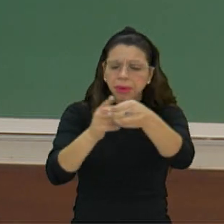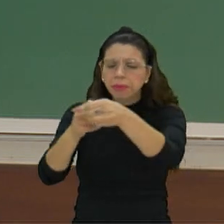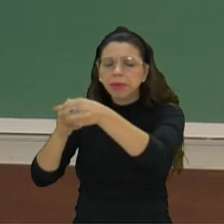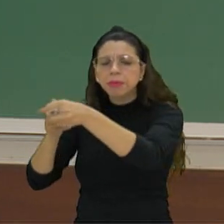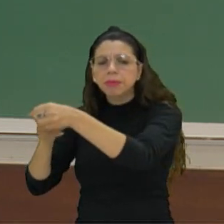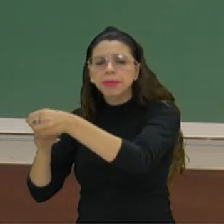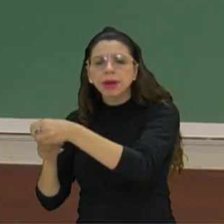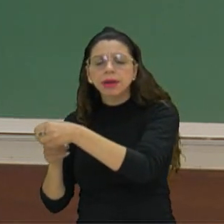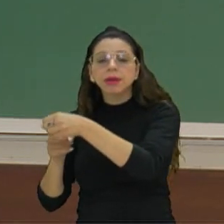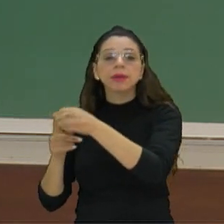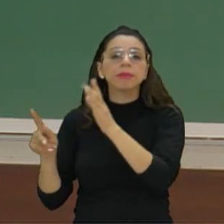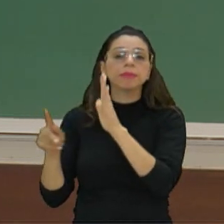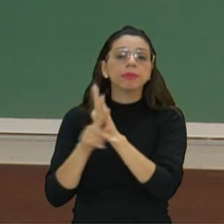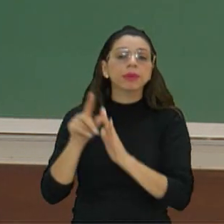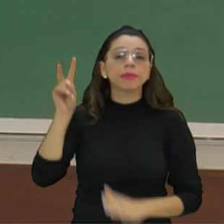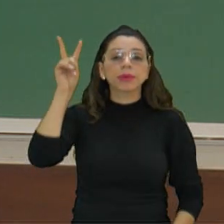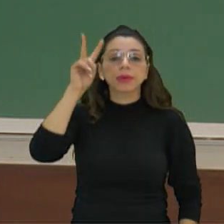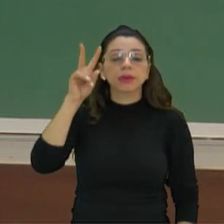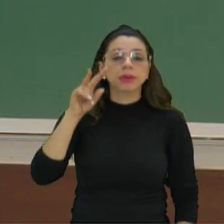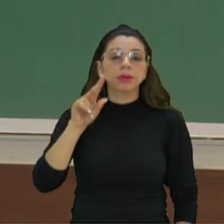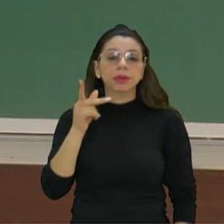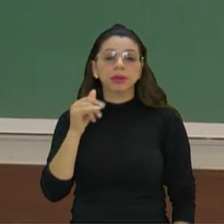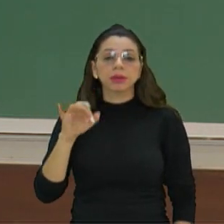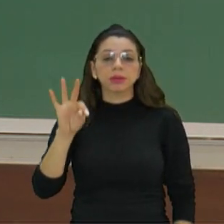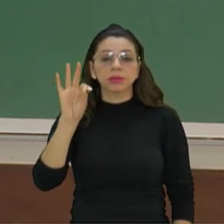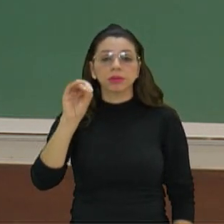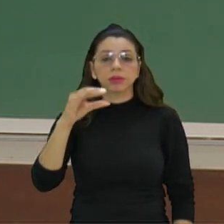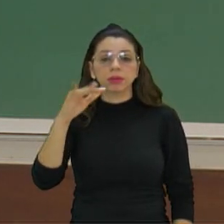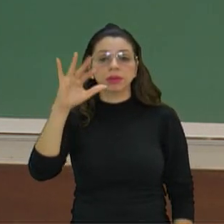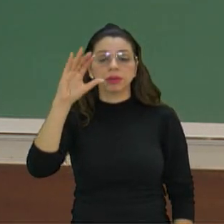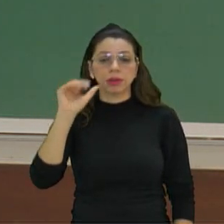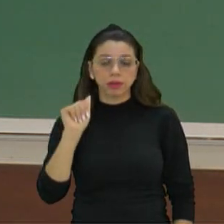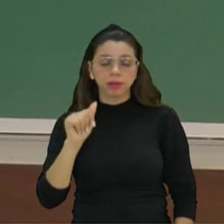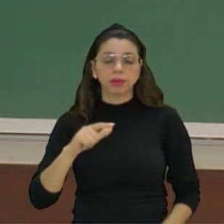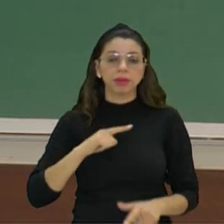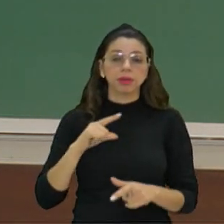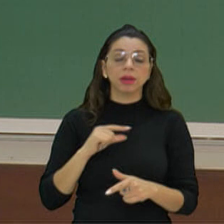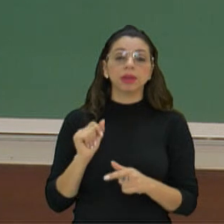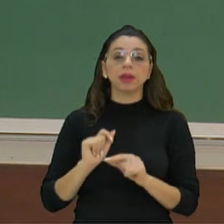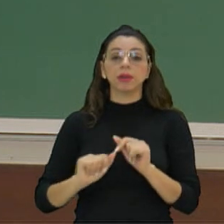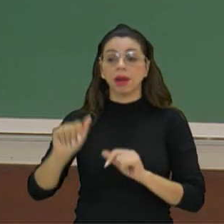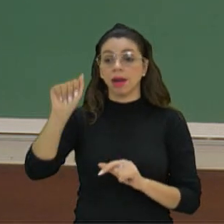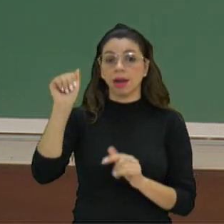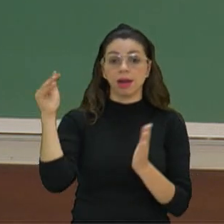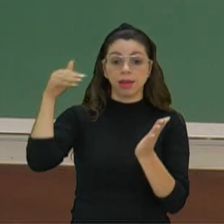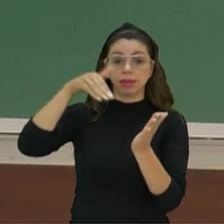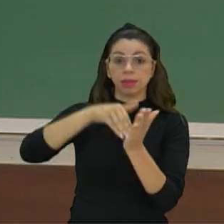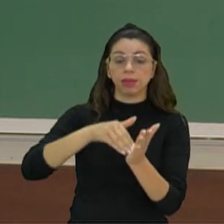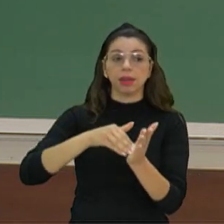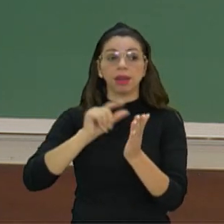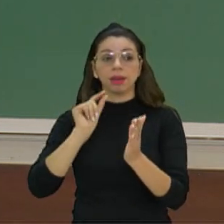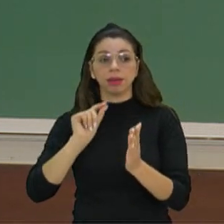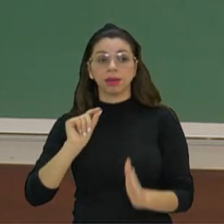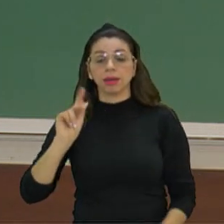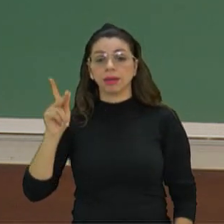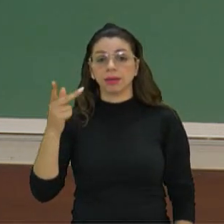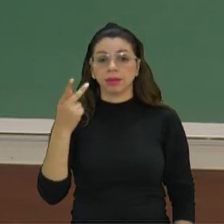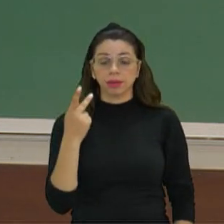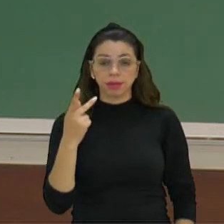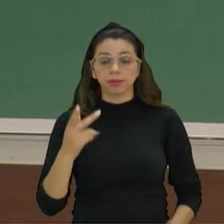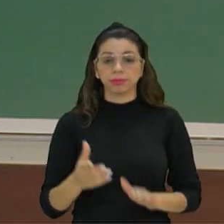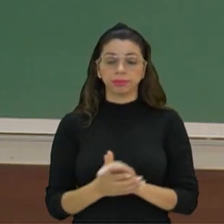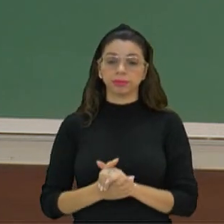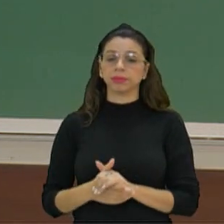históricas. E a atividade aqui da letra A até a letra H, eu tenho aqui várias cidades, ó. Olinda, Floripa, Petrópolis, Lapa,